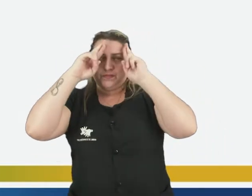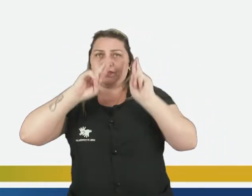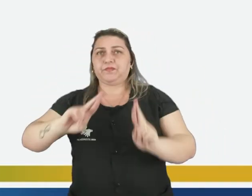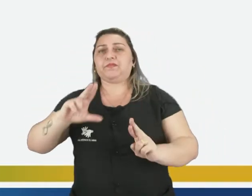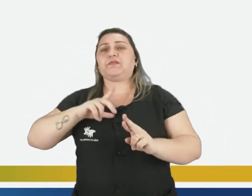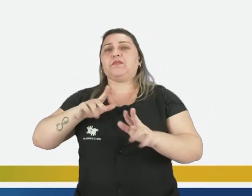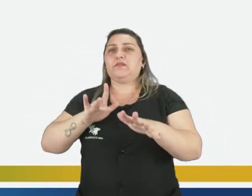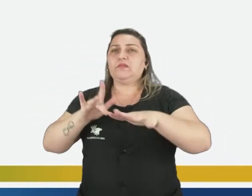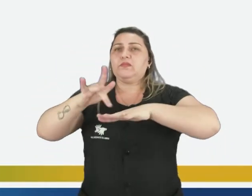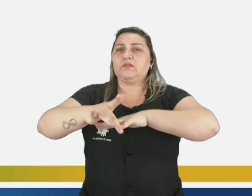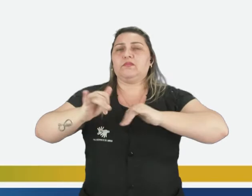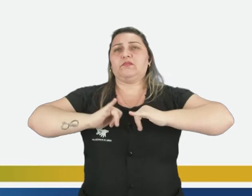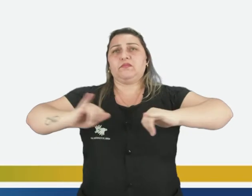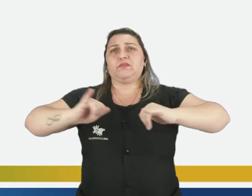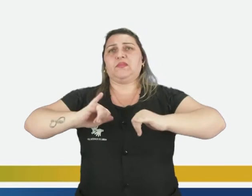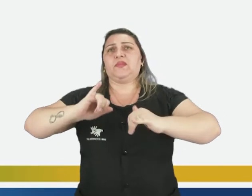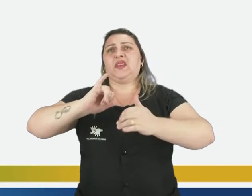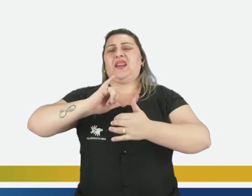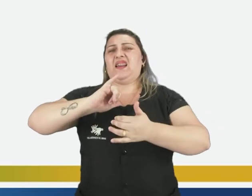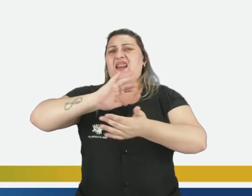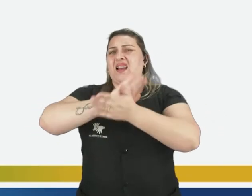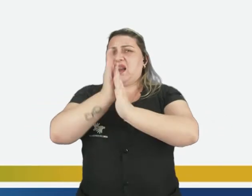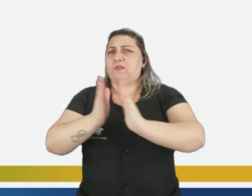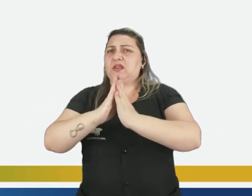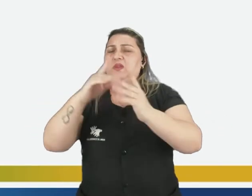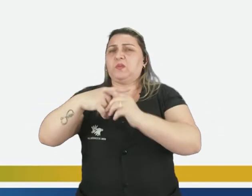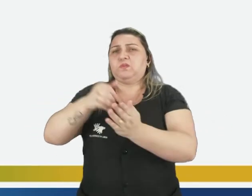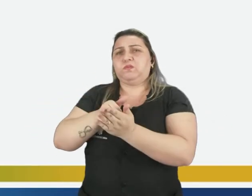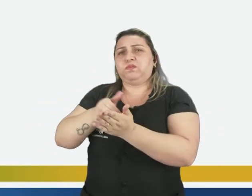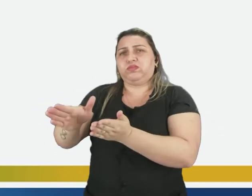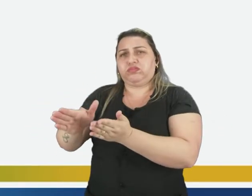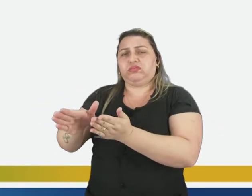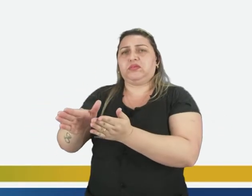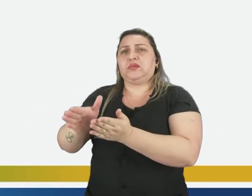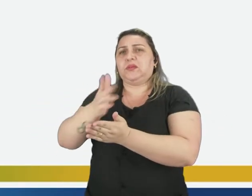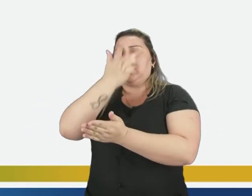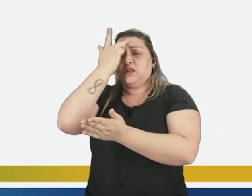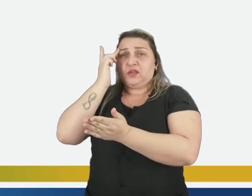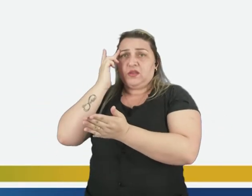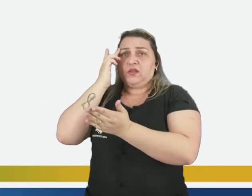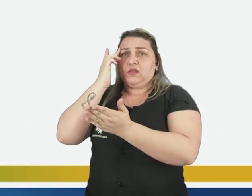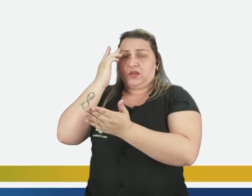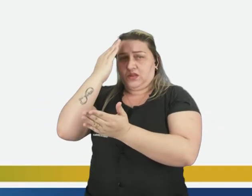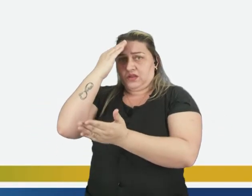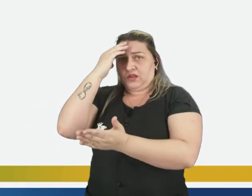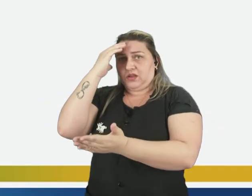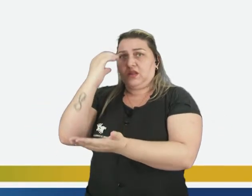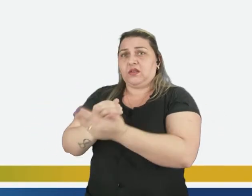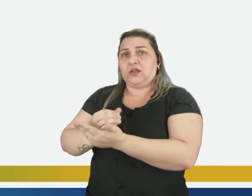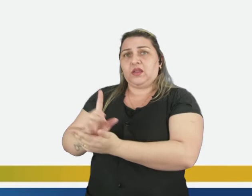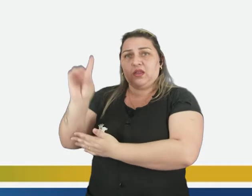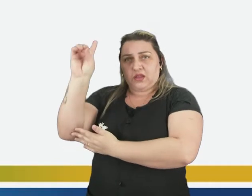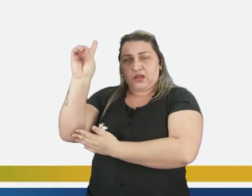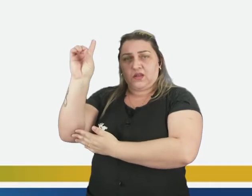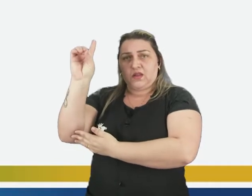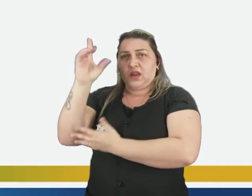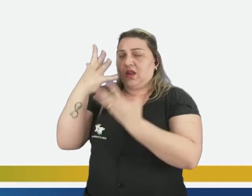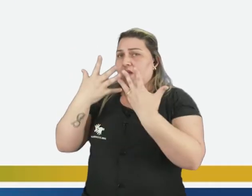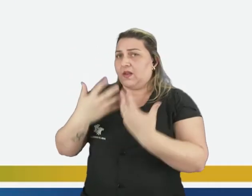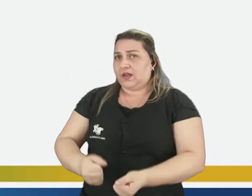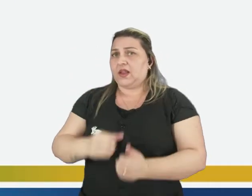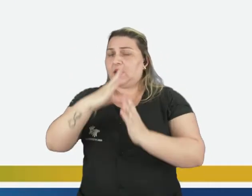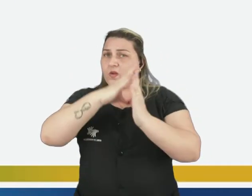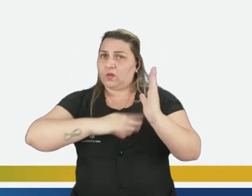todas as redes sociais destruição de igrejas, expulsão de determinadas pessoas que não concordam